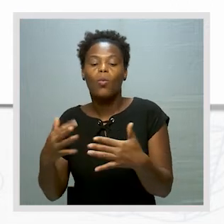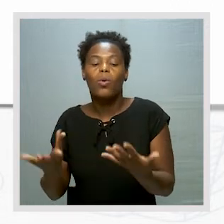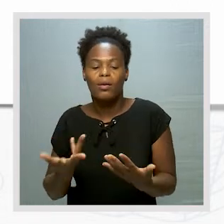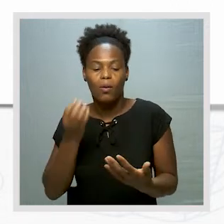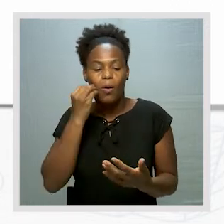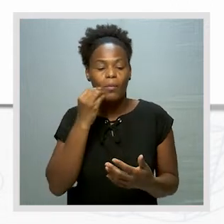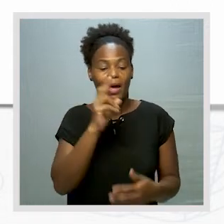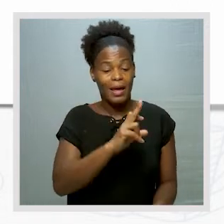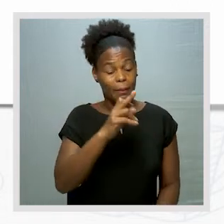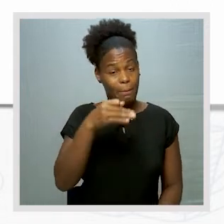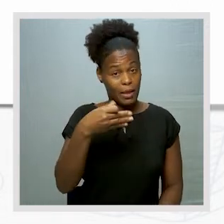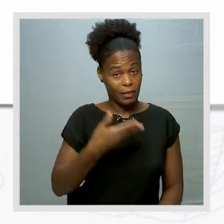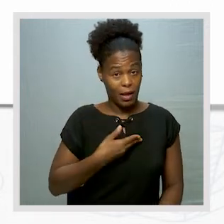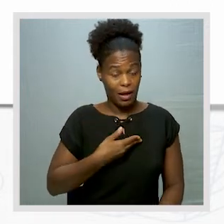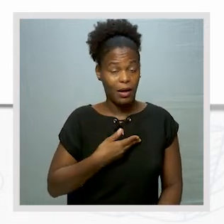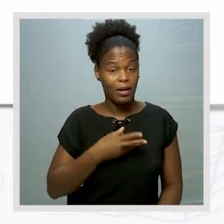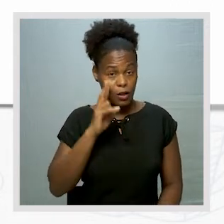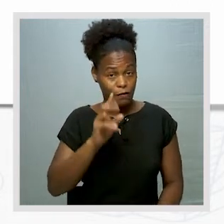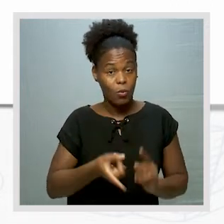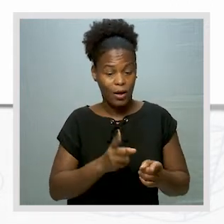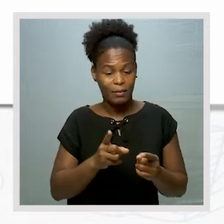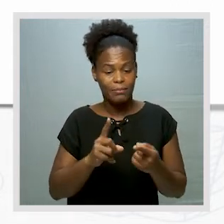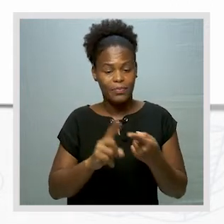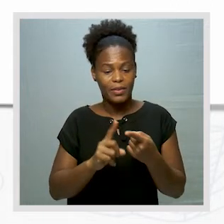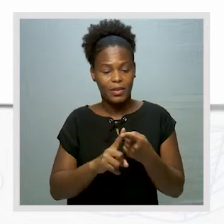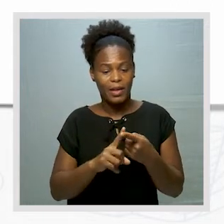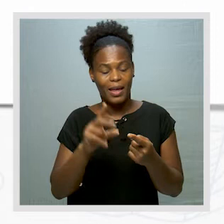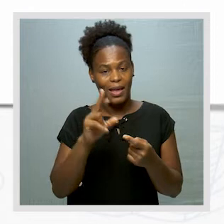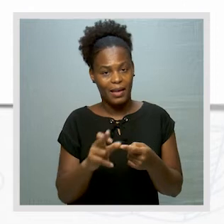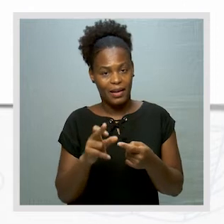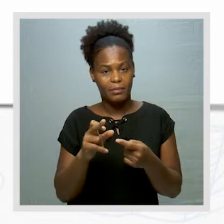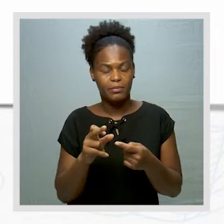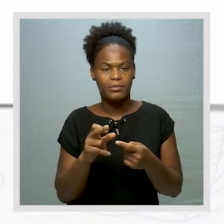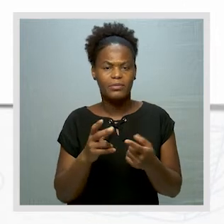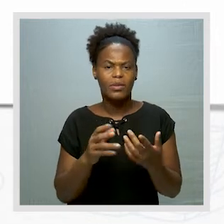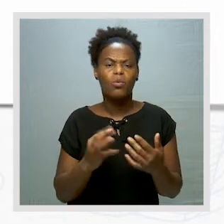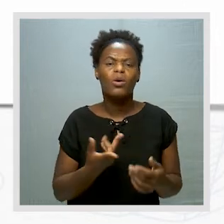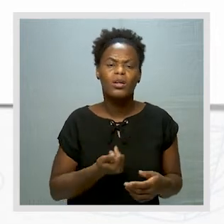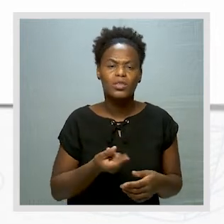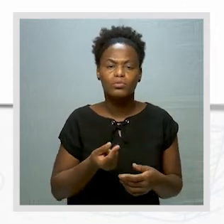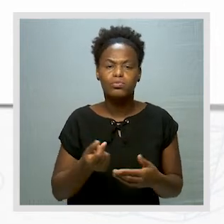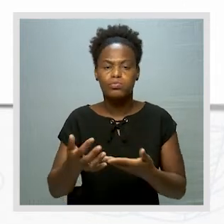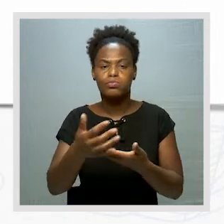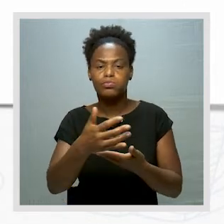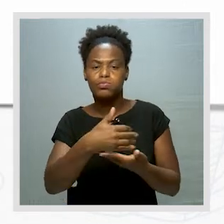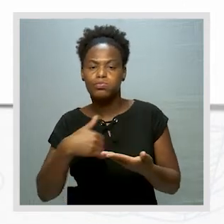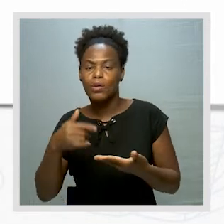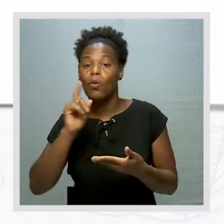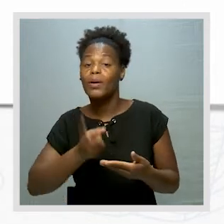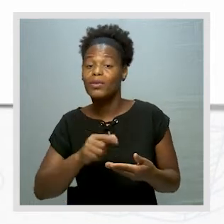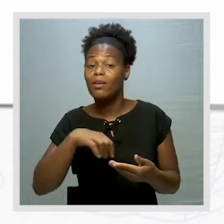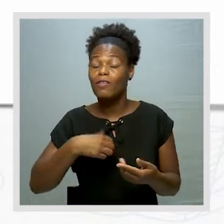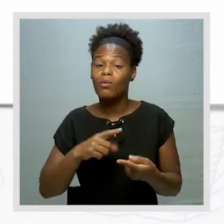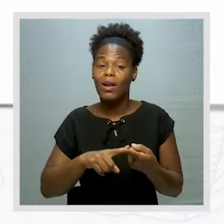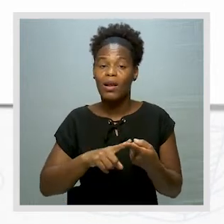Do rendimento pessoal, que nós já vimos o que é, nós vamos tirar o quê? Quais são os descontos obrigatórios em